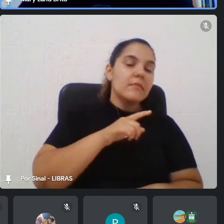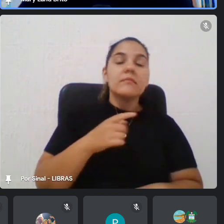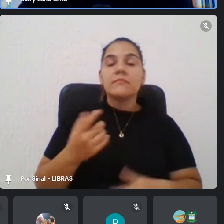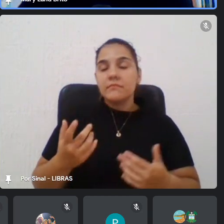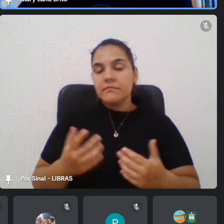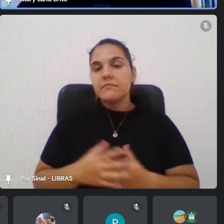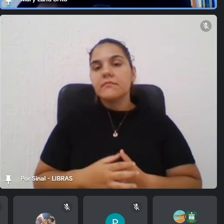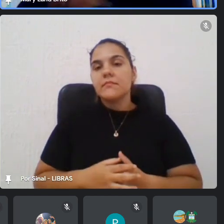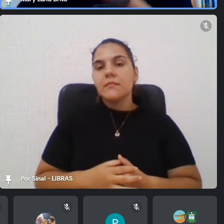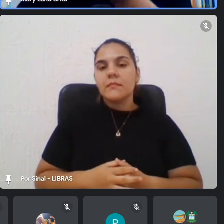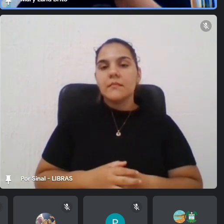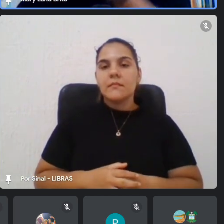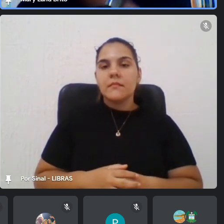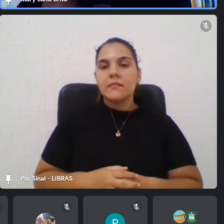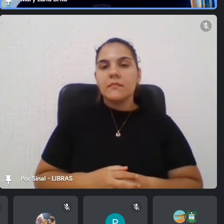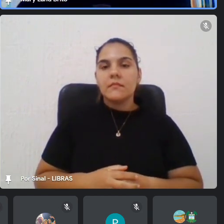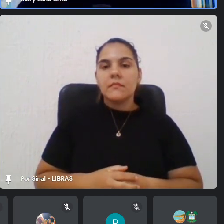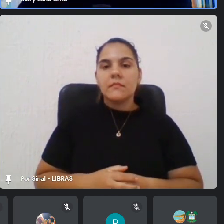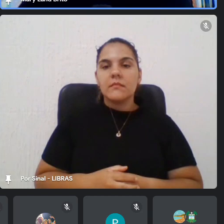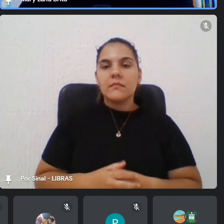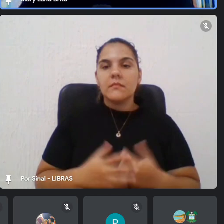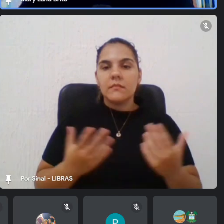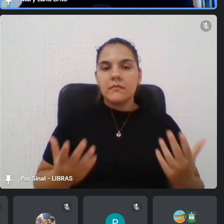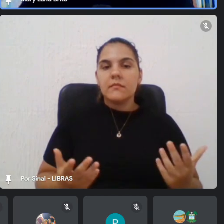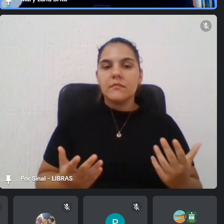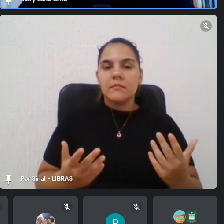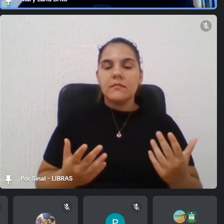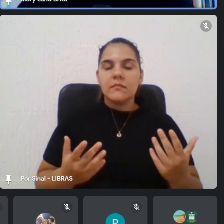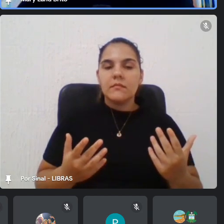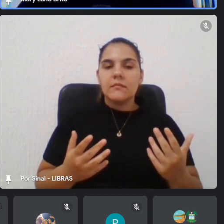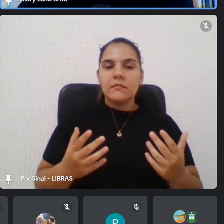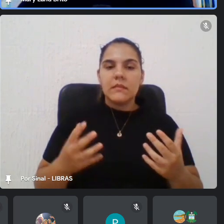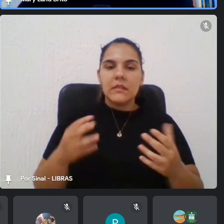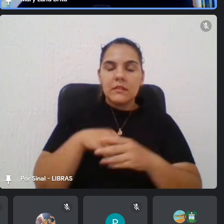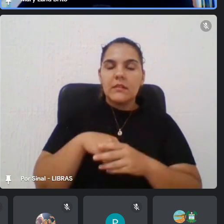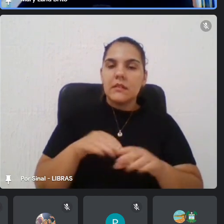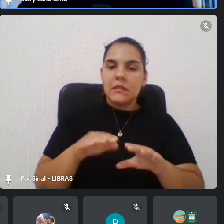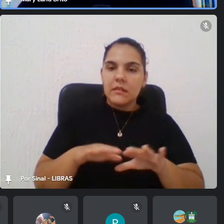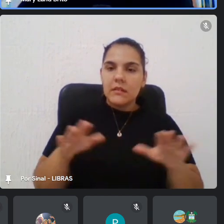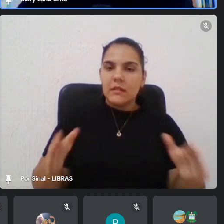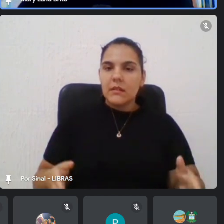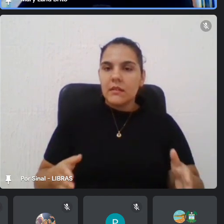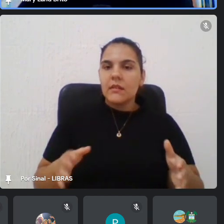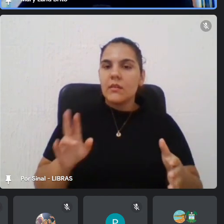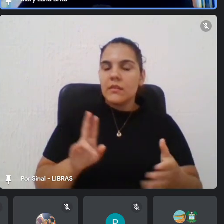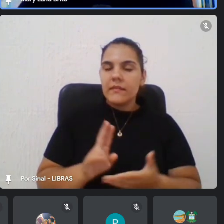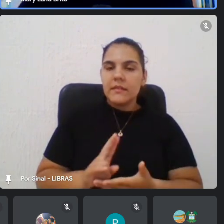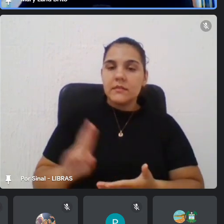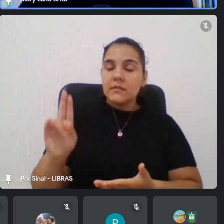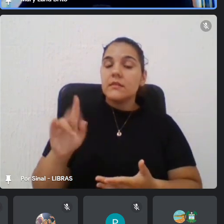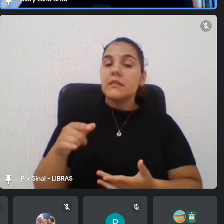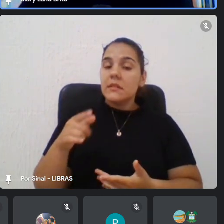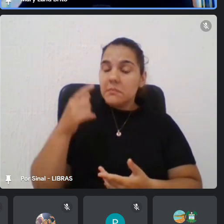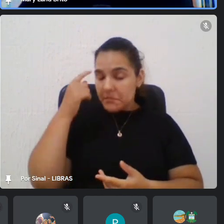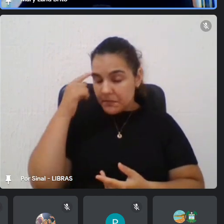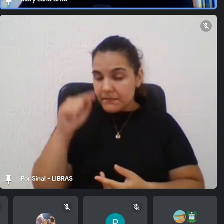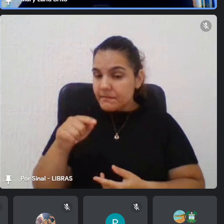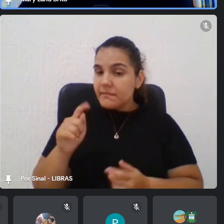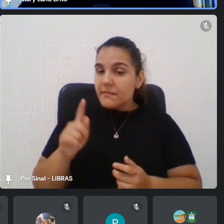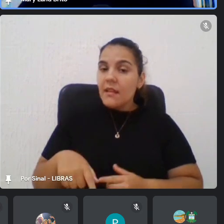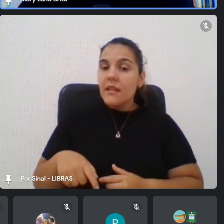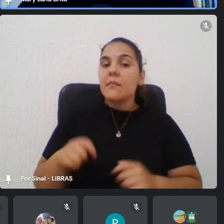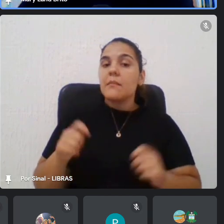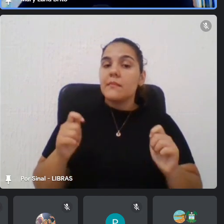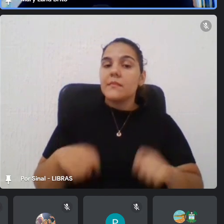banca que faz aferição nas universidades e seria uma possibilidade de estar se aferindo